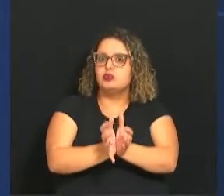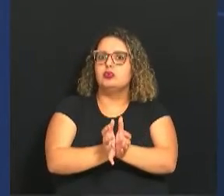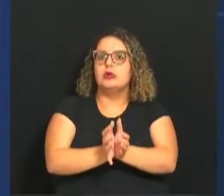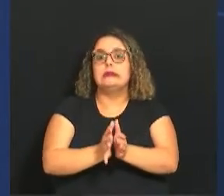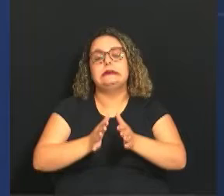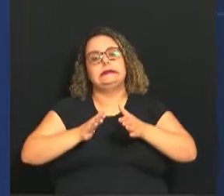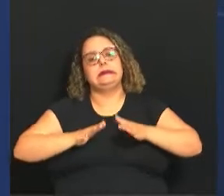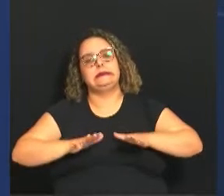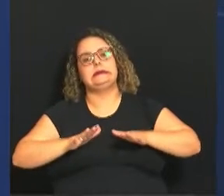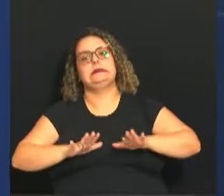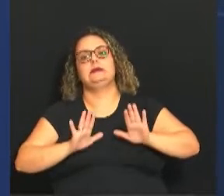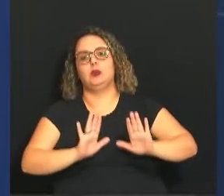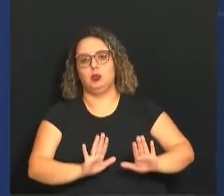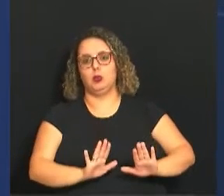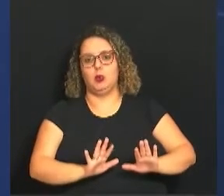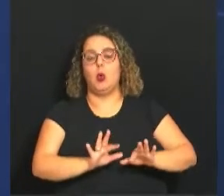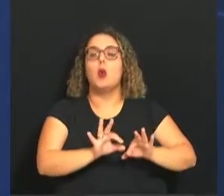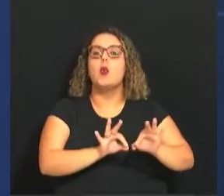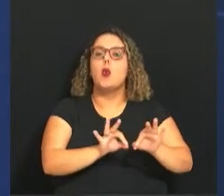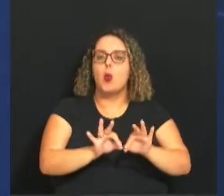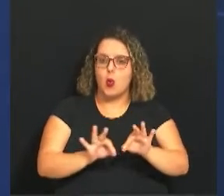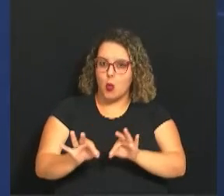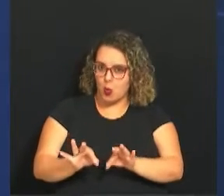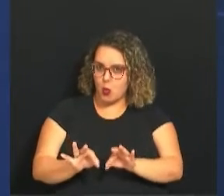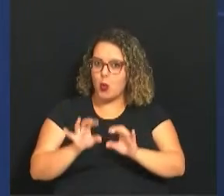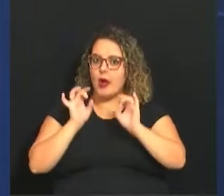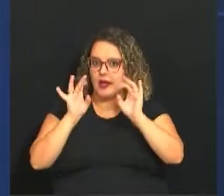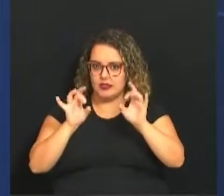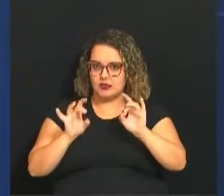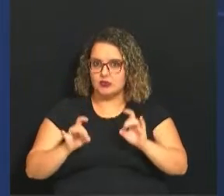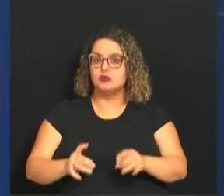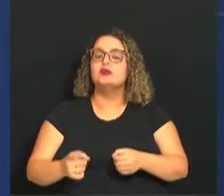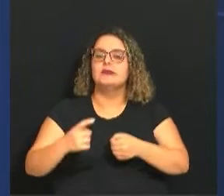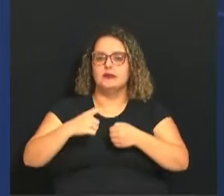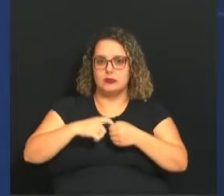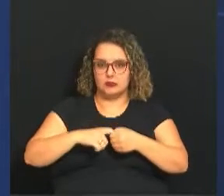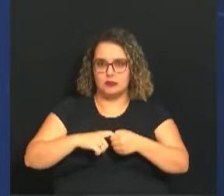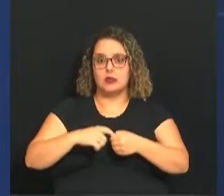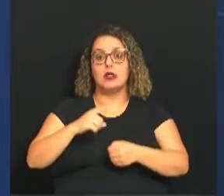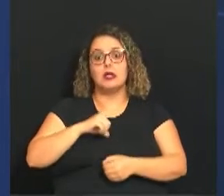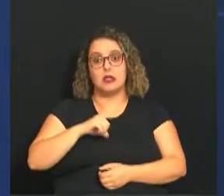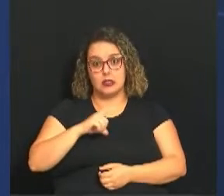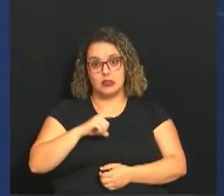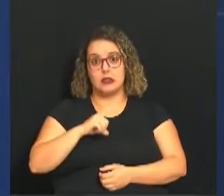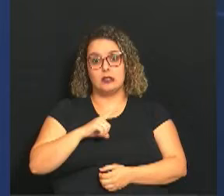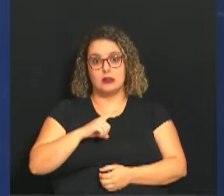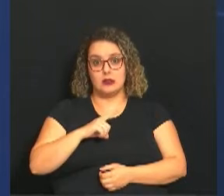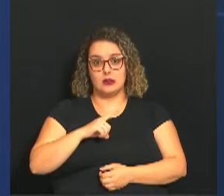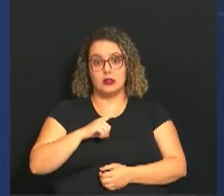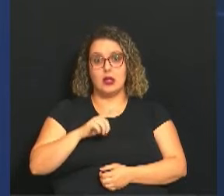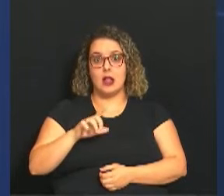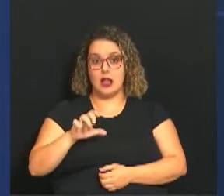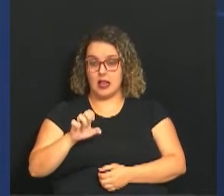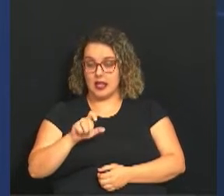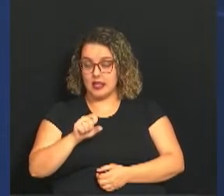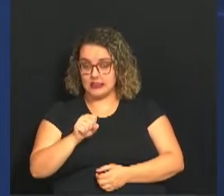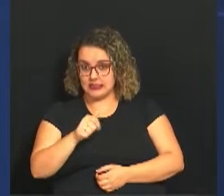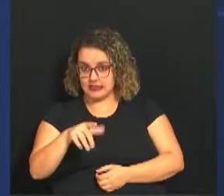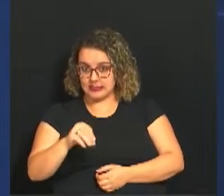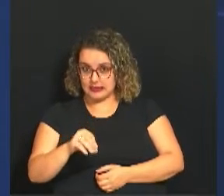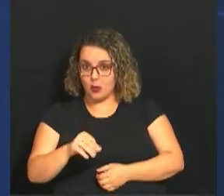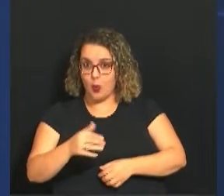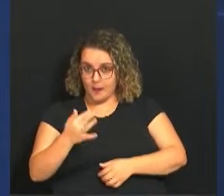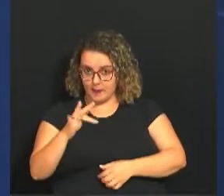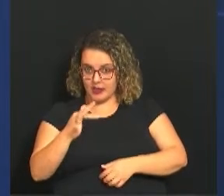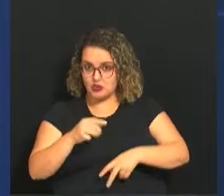Ele está com uma programação especial de retorno, já que ele teve uma lesão recente. Então, a equipe